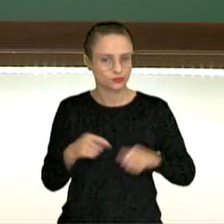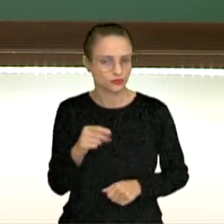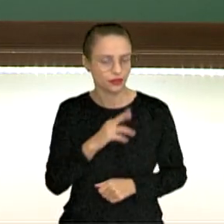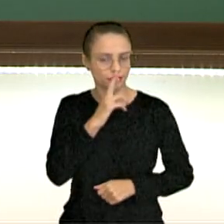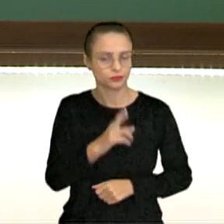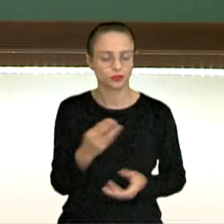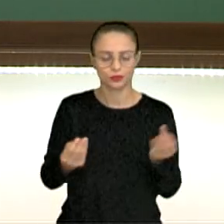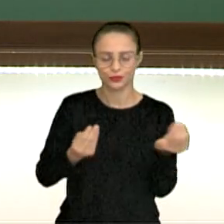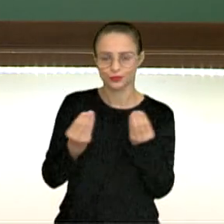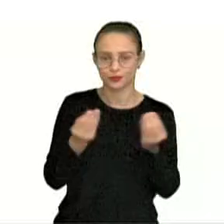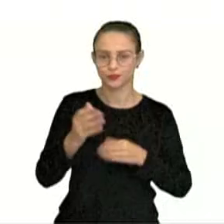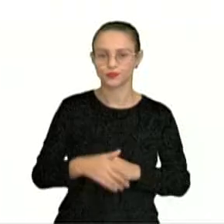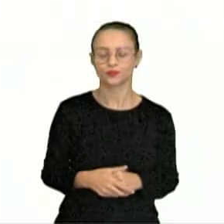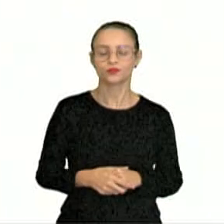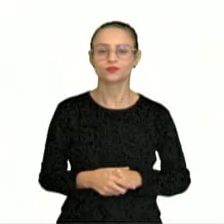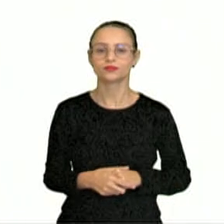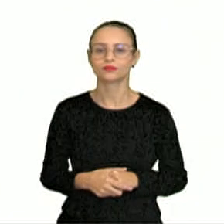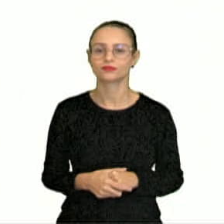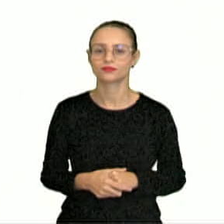resposta.